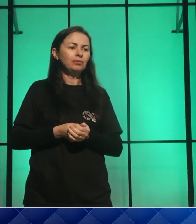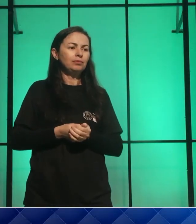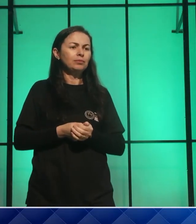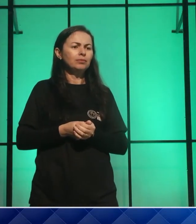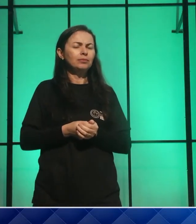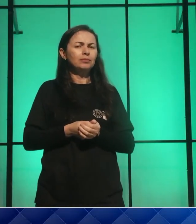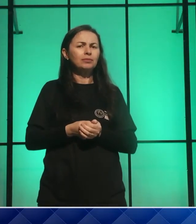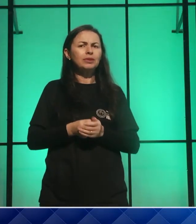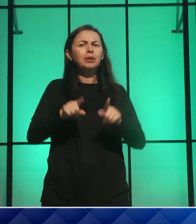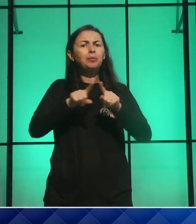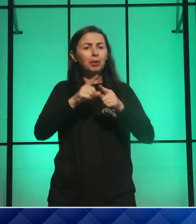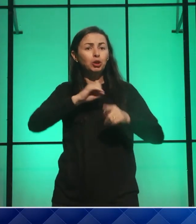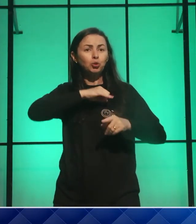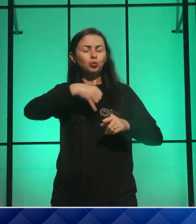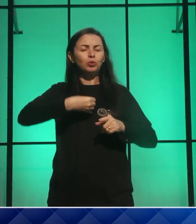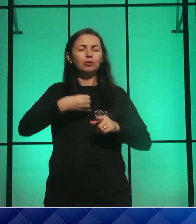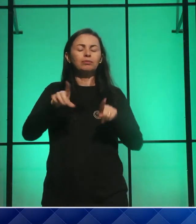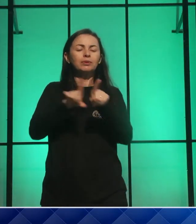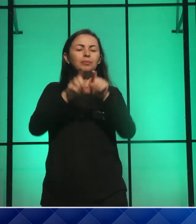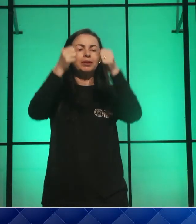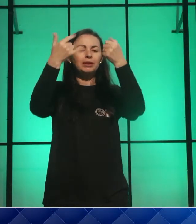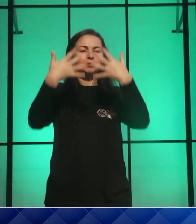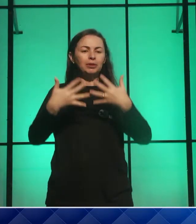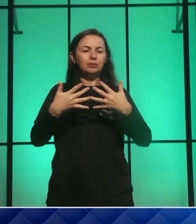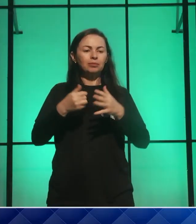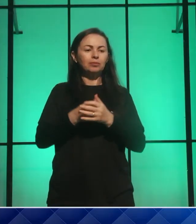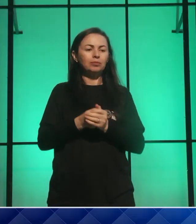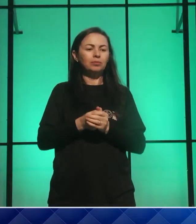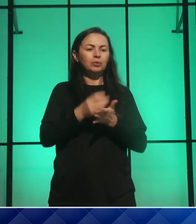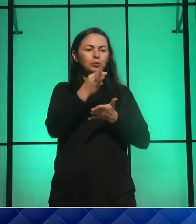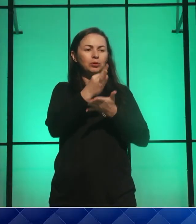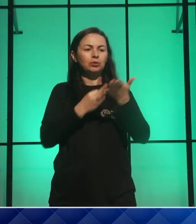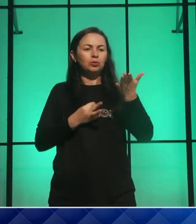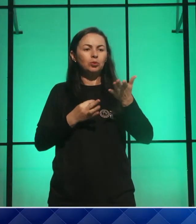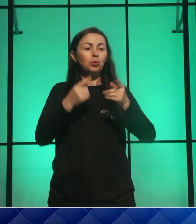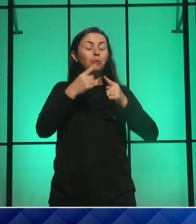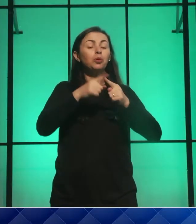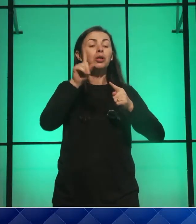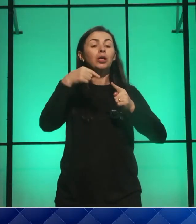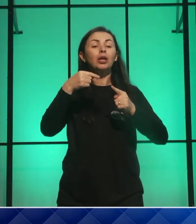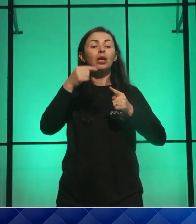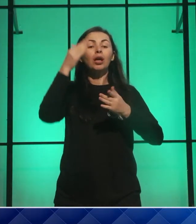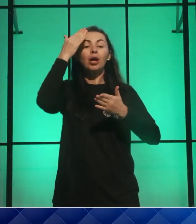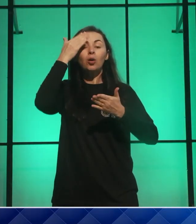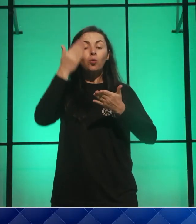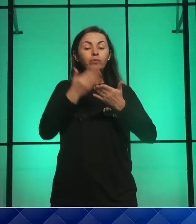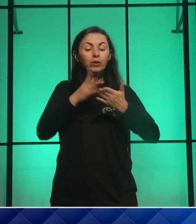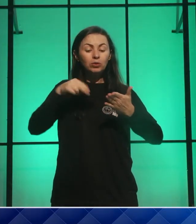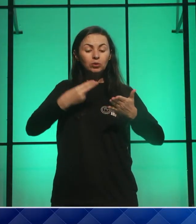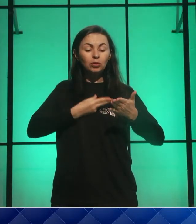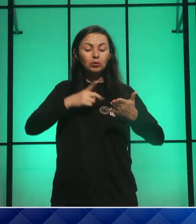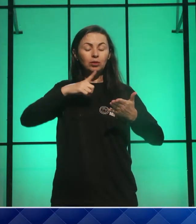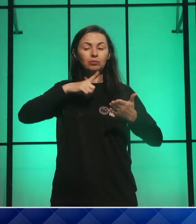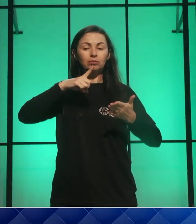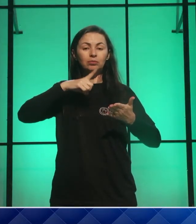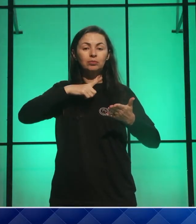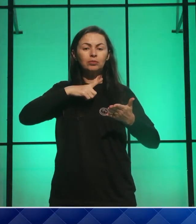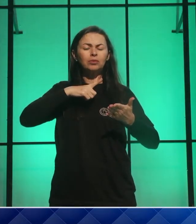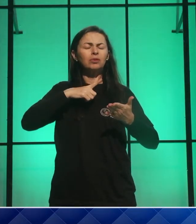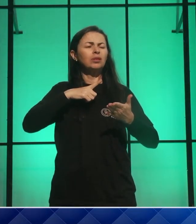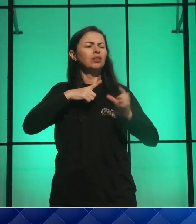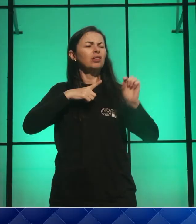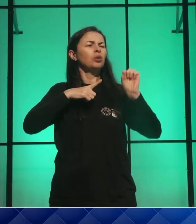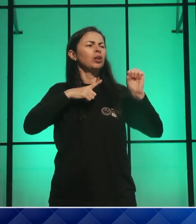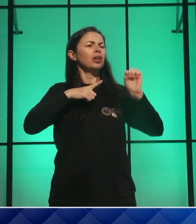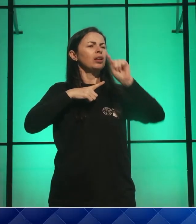Mas também João escreve um texto que diz assim: essa é a confiança que temos. Qual é a confiança